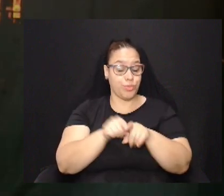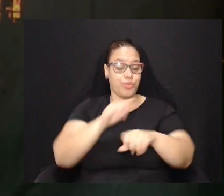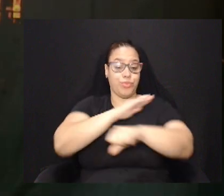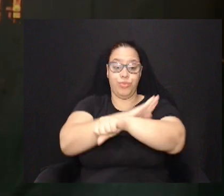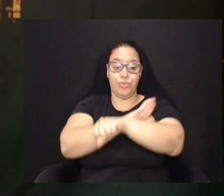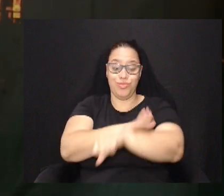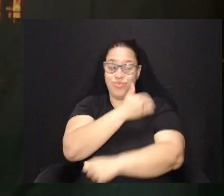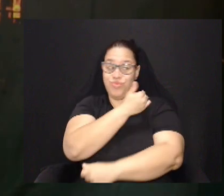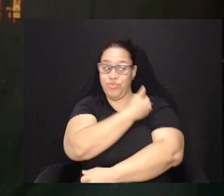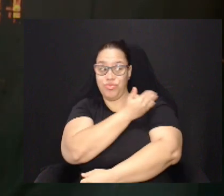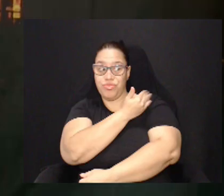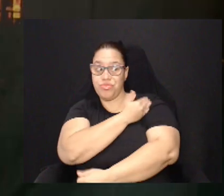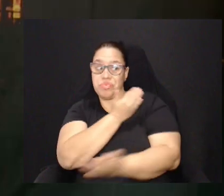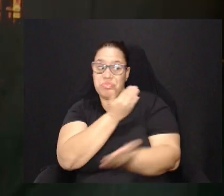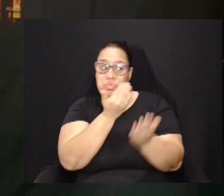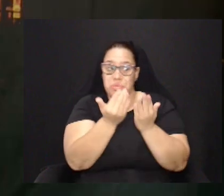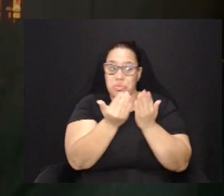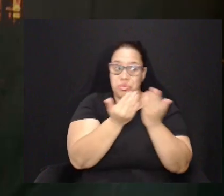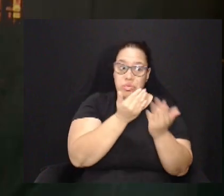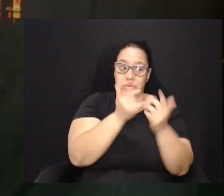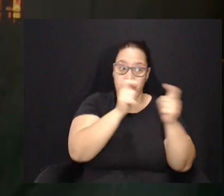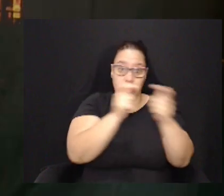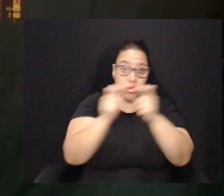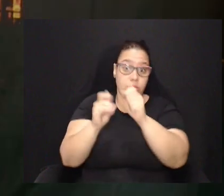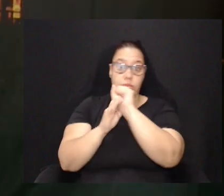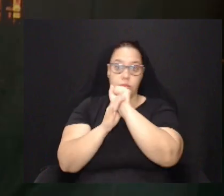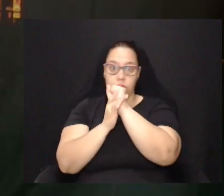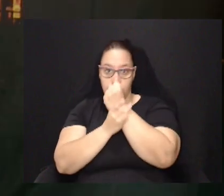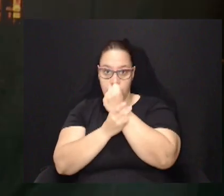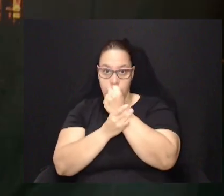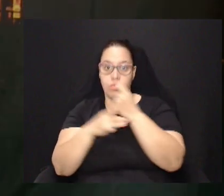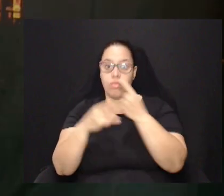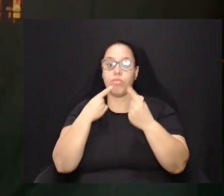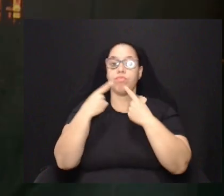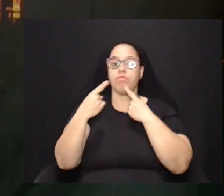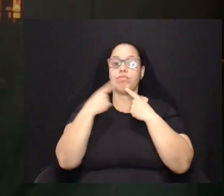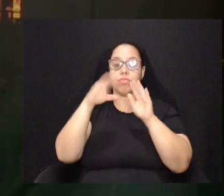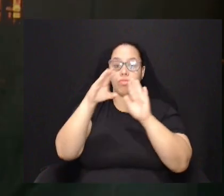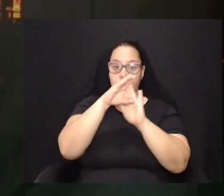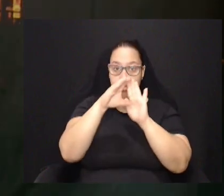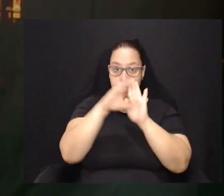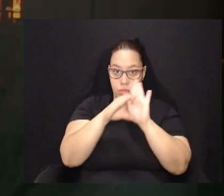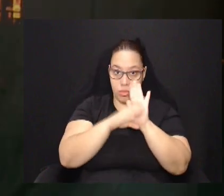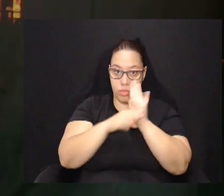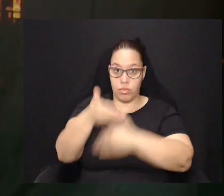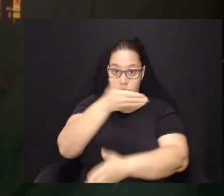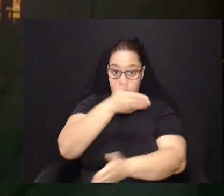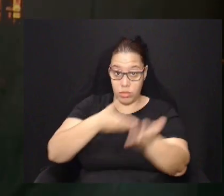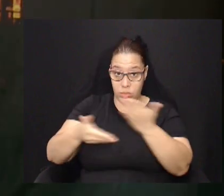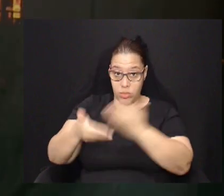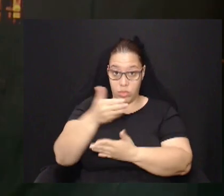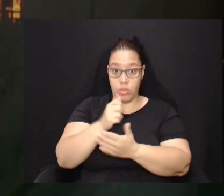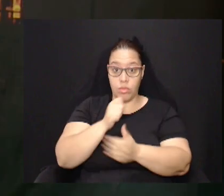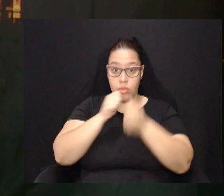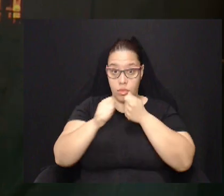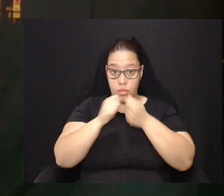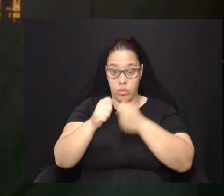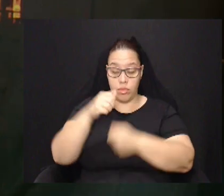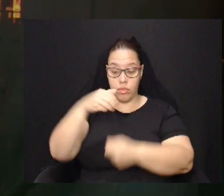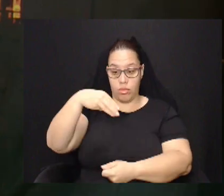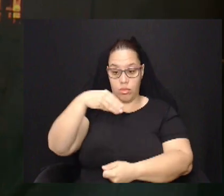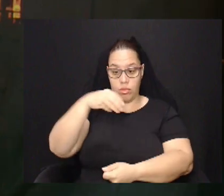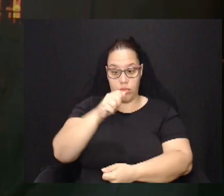Sobre mediação com um espaço seguro de diálogo. Na programação, participam então a jornalista Margarete Bruno